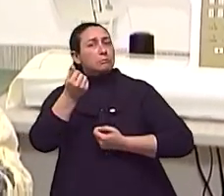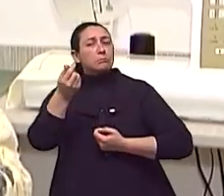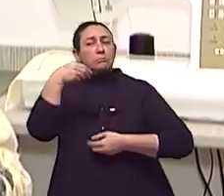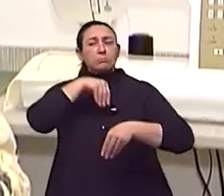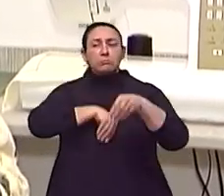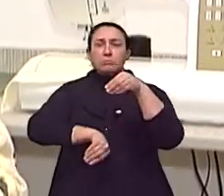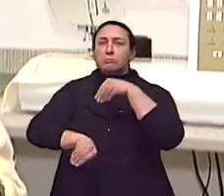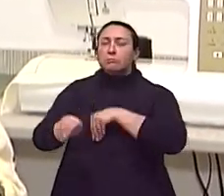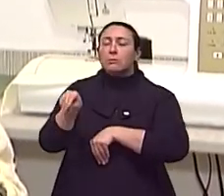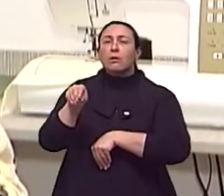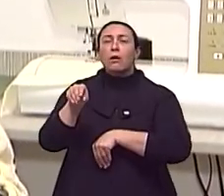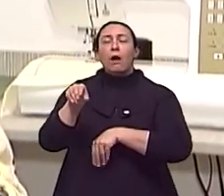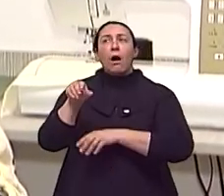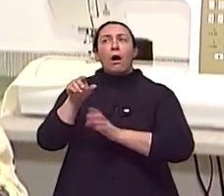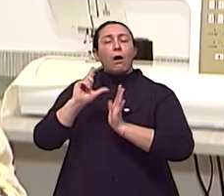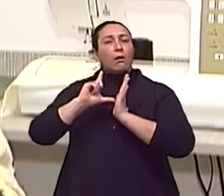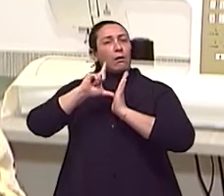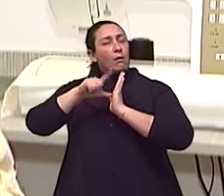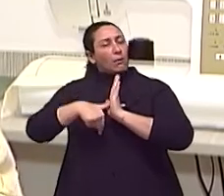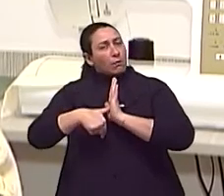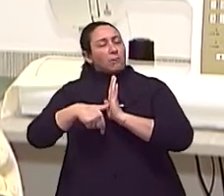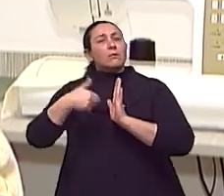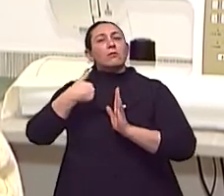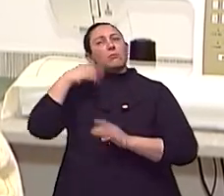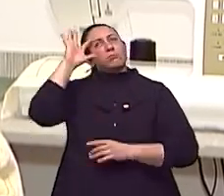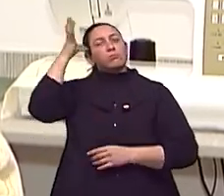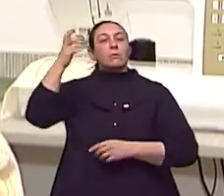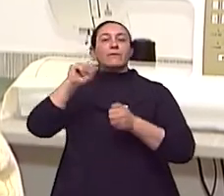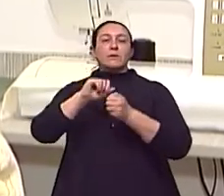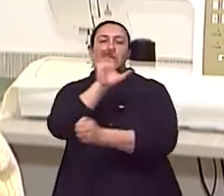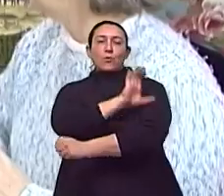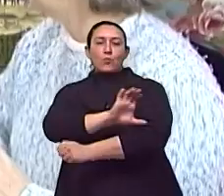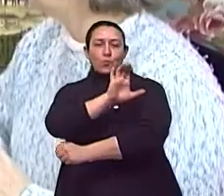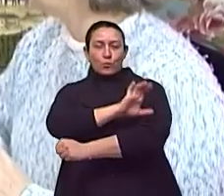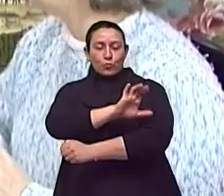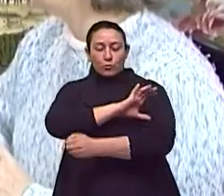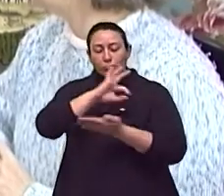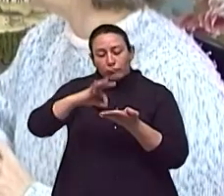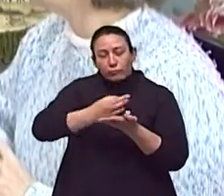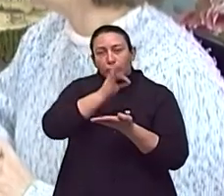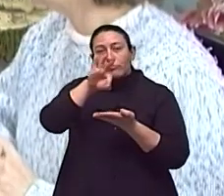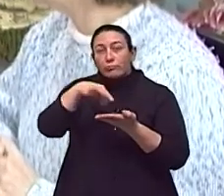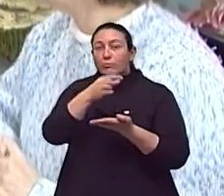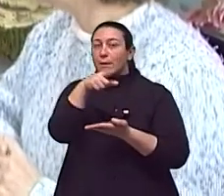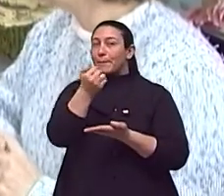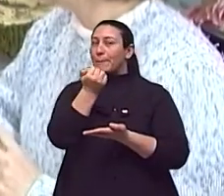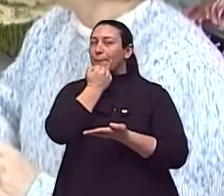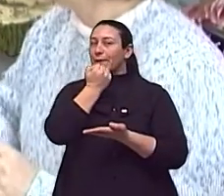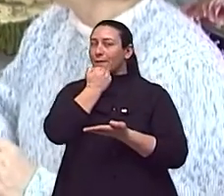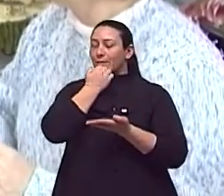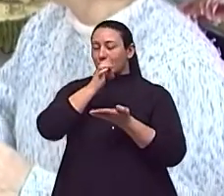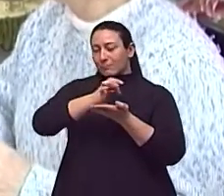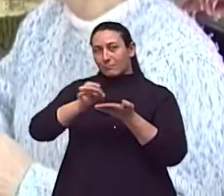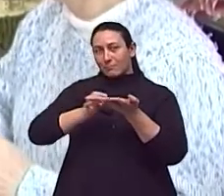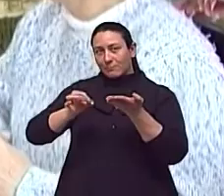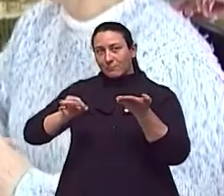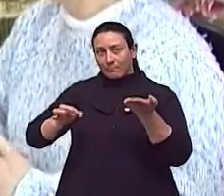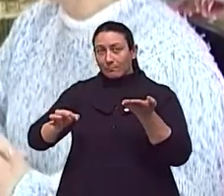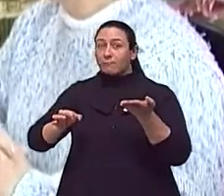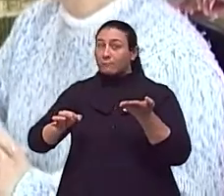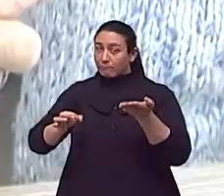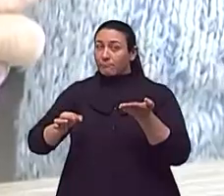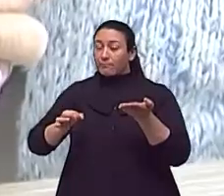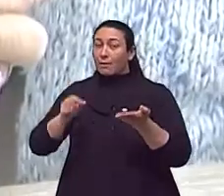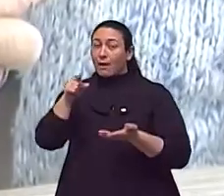eu fui fazer um curso de o e pedraria era apenas o começo da carreira da Dona Alice